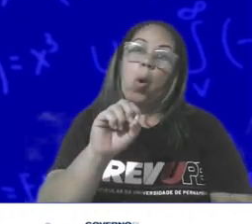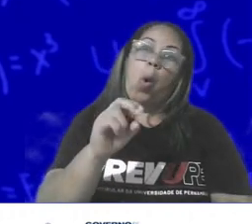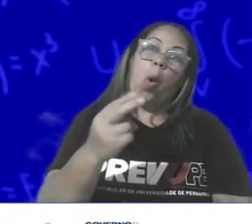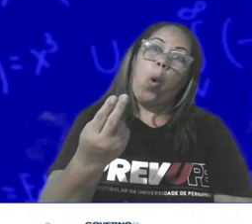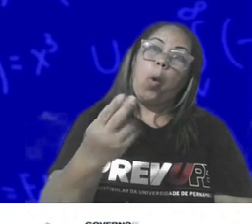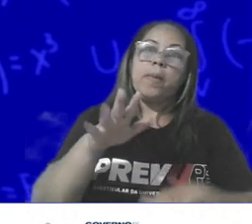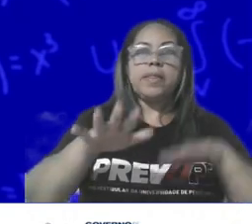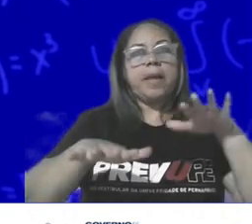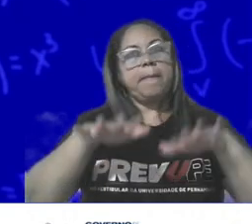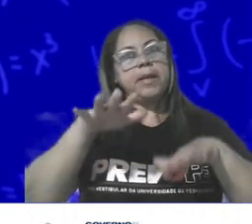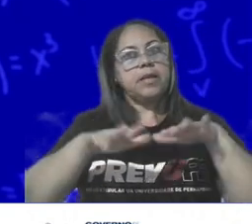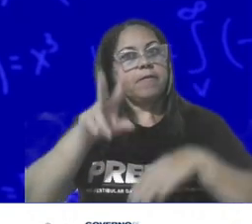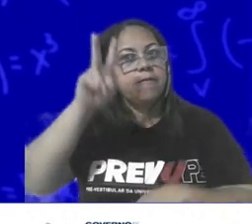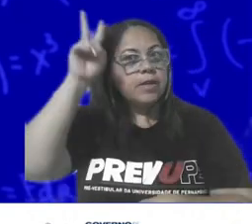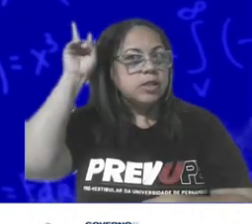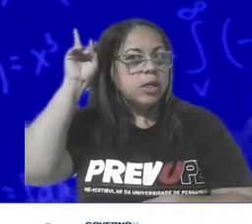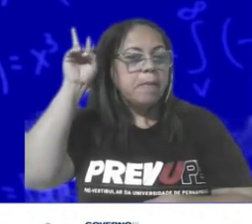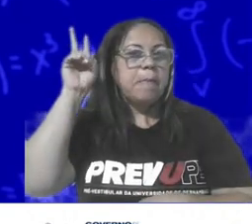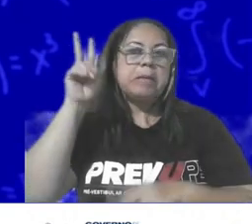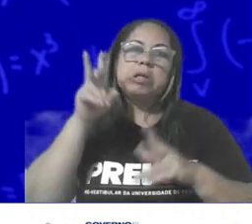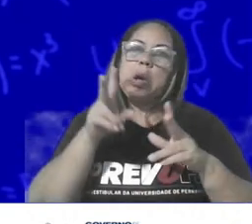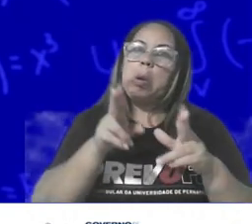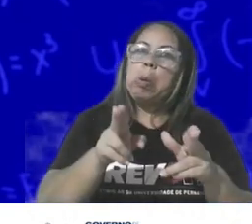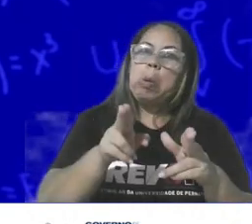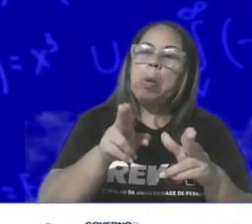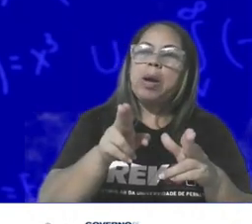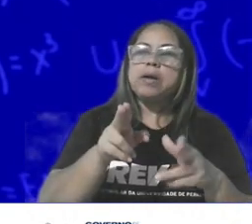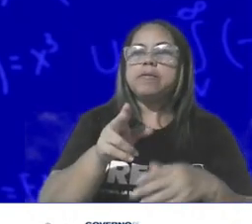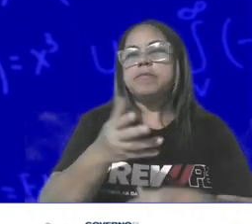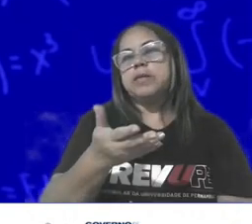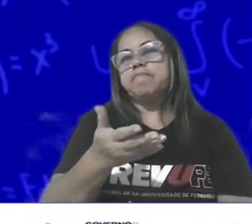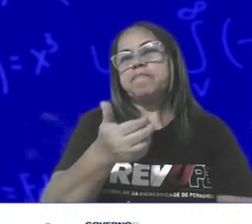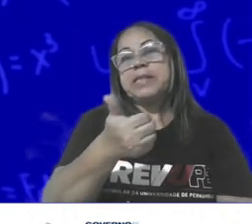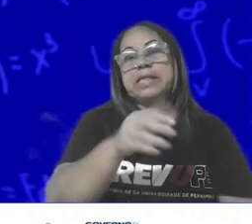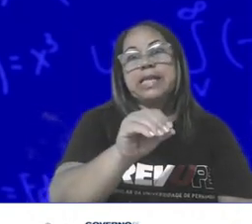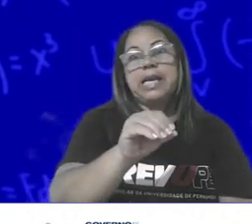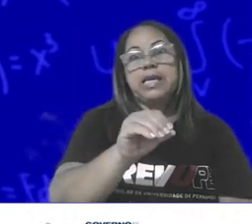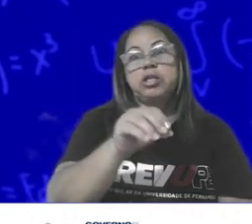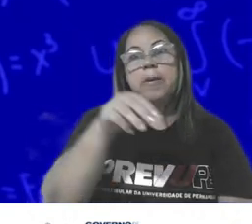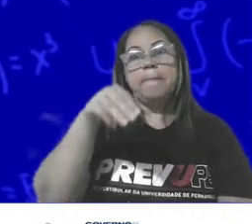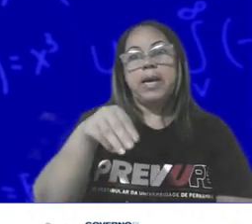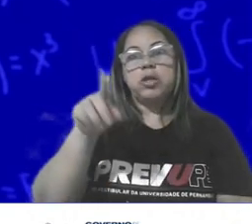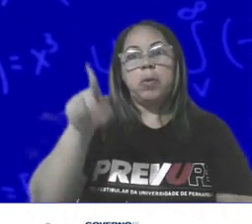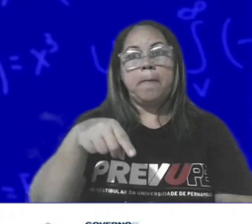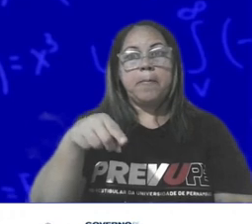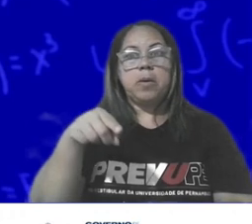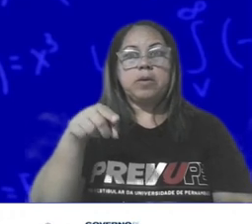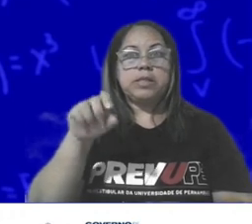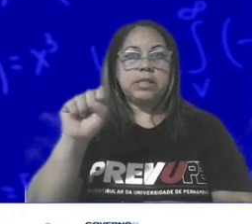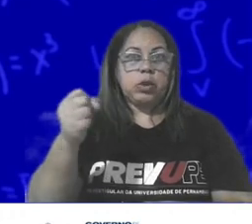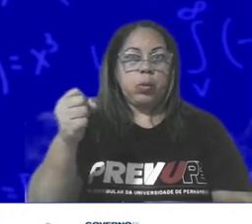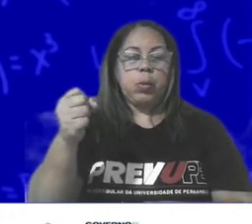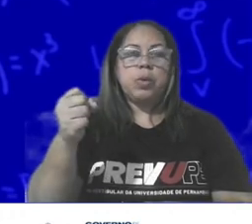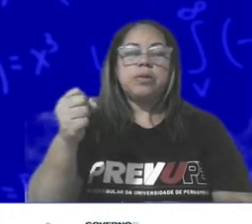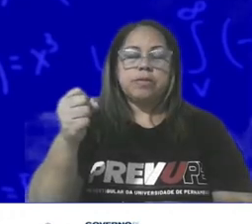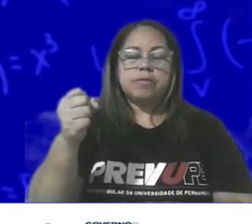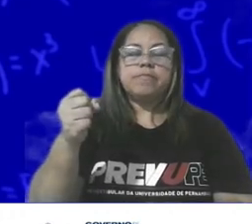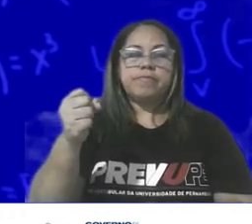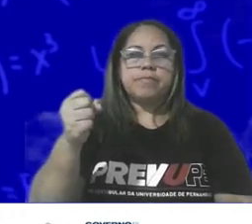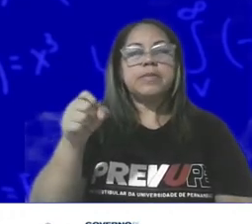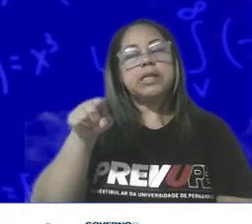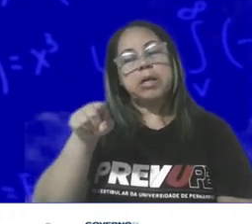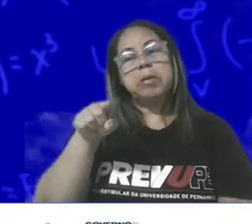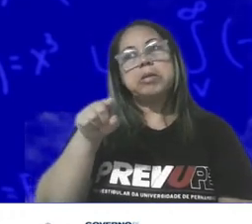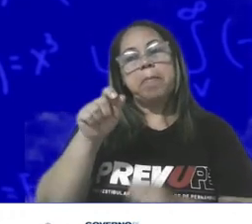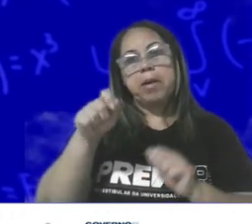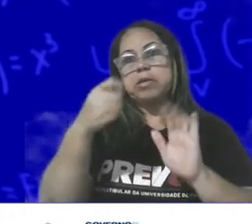ou, dependendo do vestibular, pode tomá-la como igual a 10 metros por segundo. Então, esta é igual,